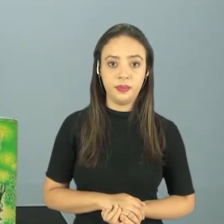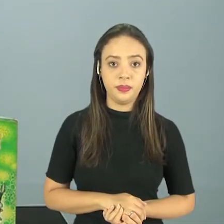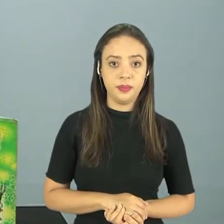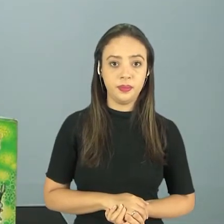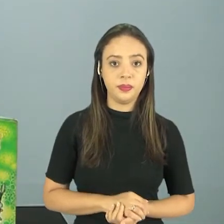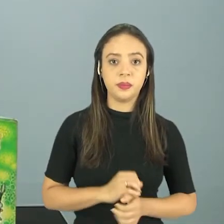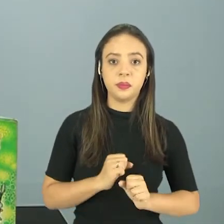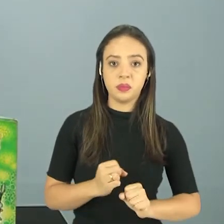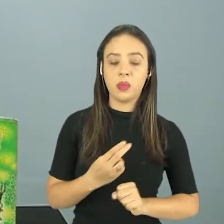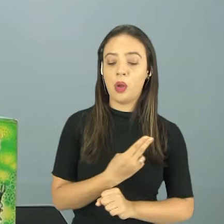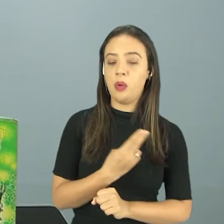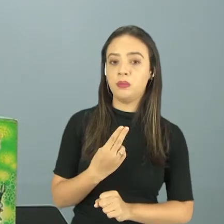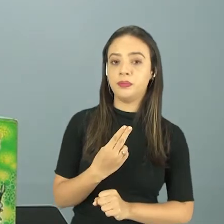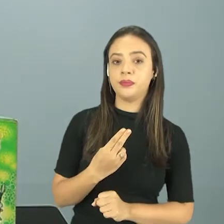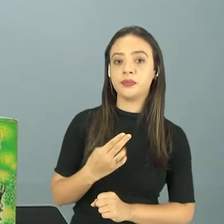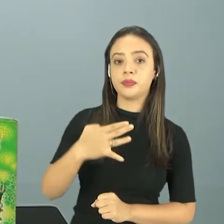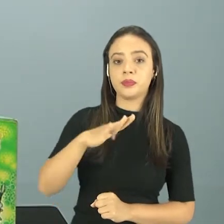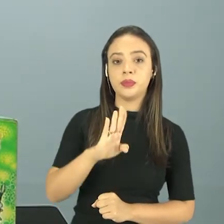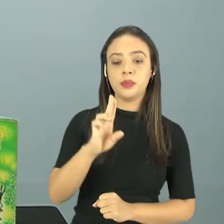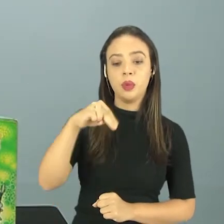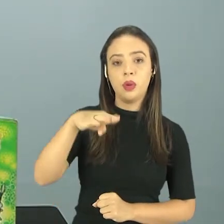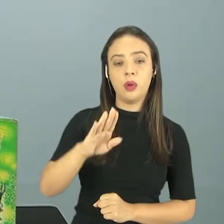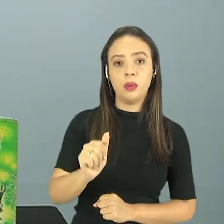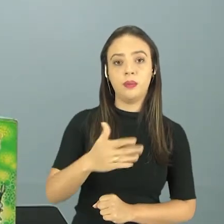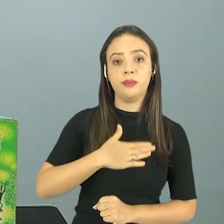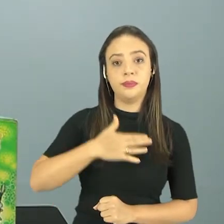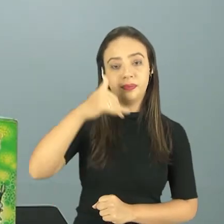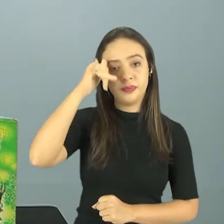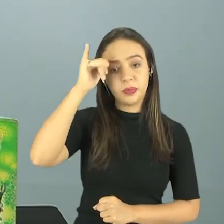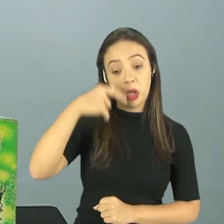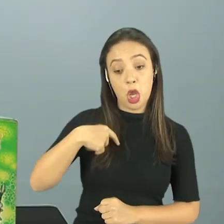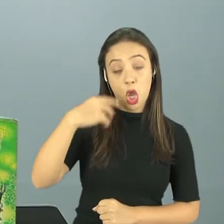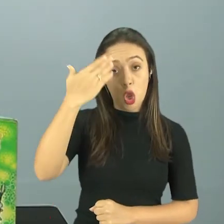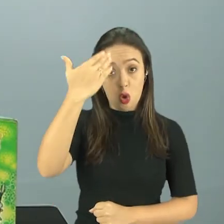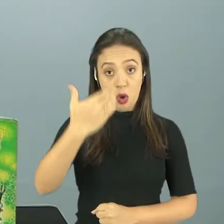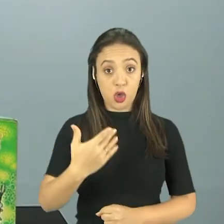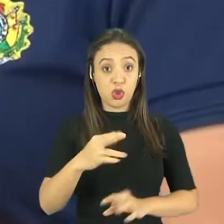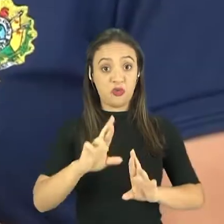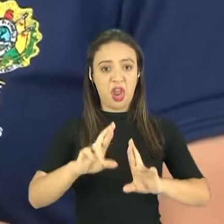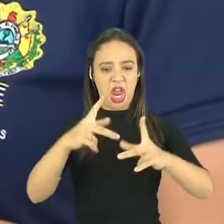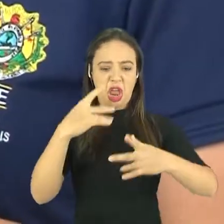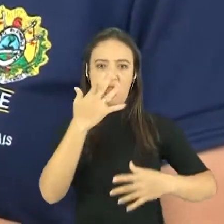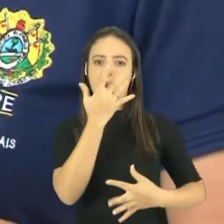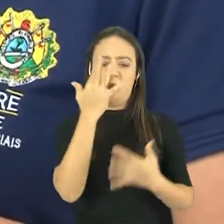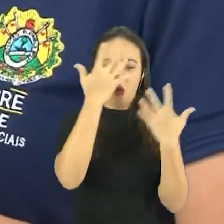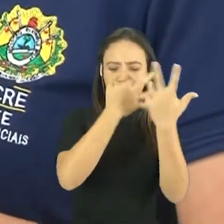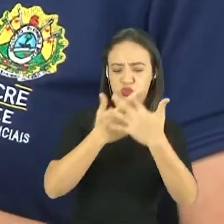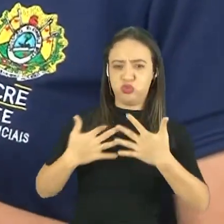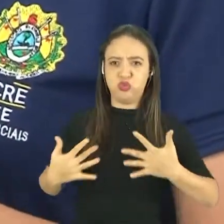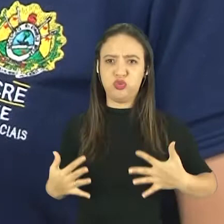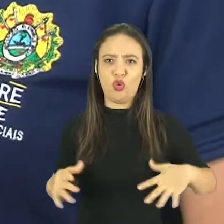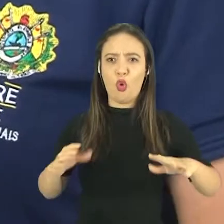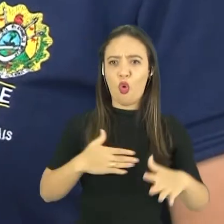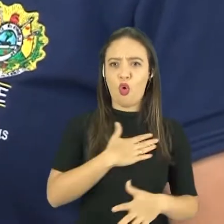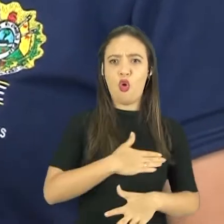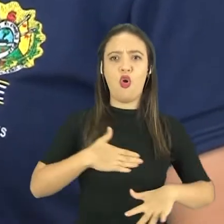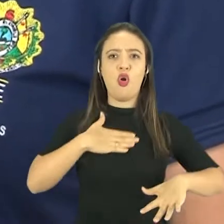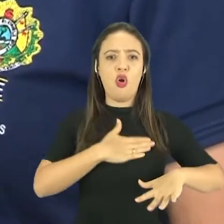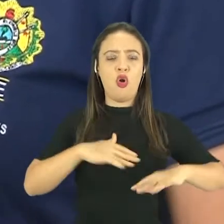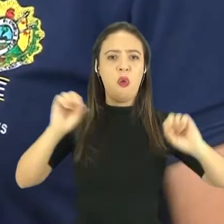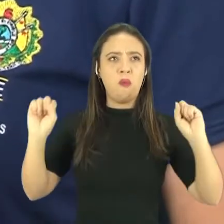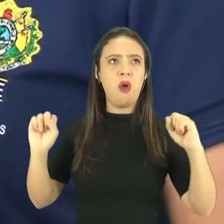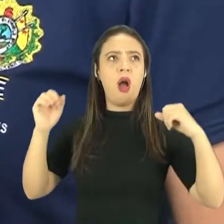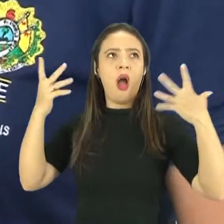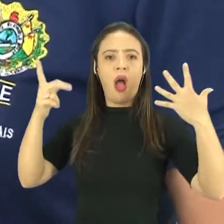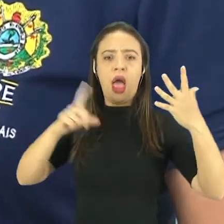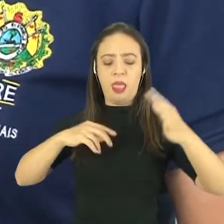Pode me chamar de Bumba Meu Boi. Sou um boi diferente, colorido e festeiro, feito de papelão, madeira, panos